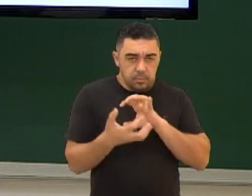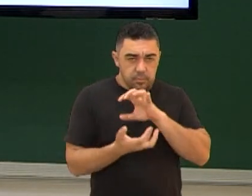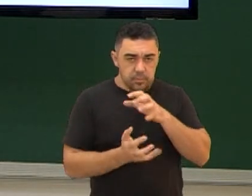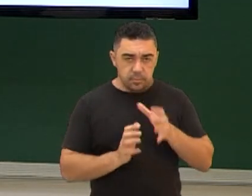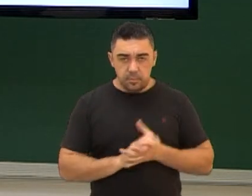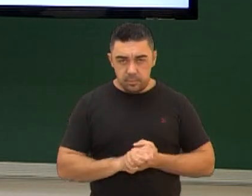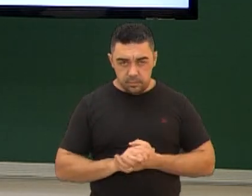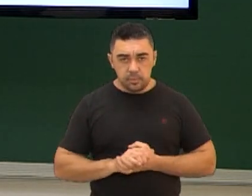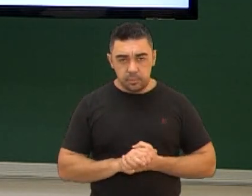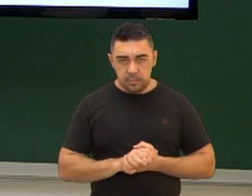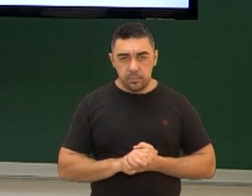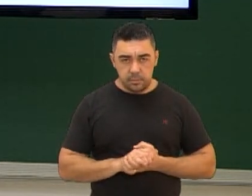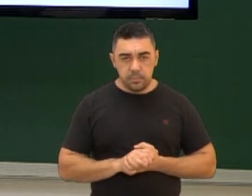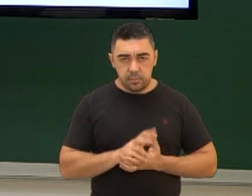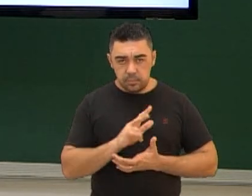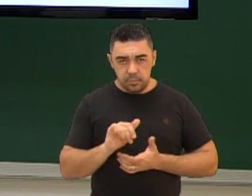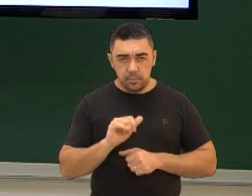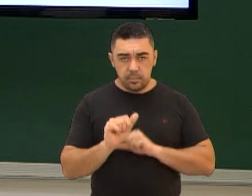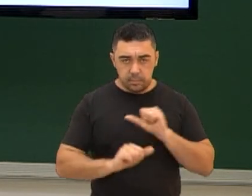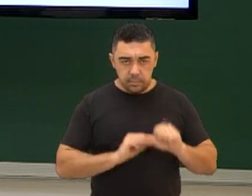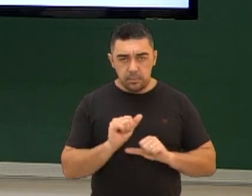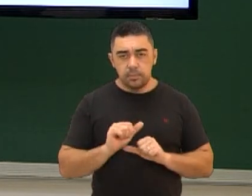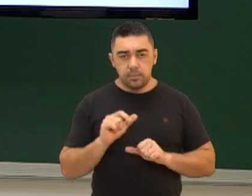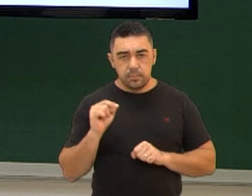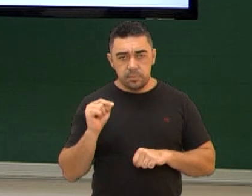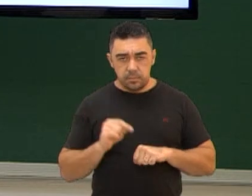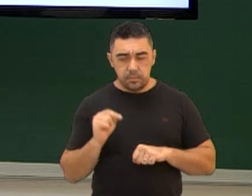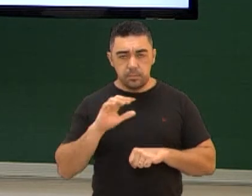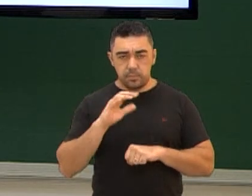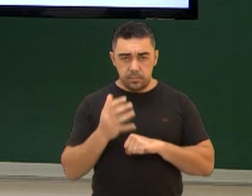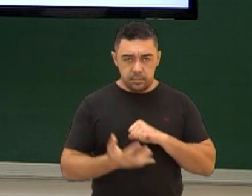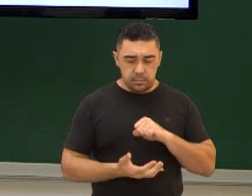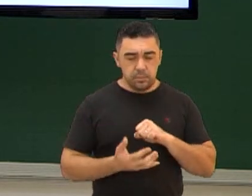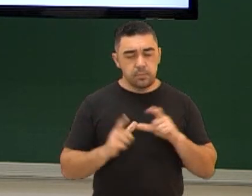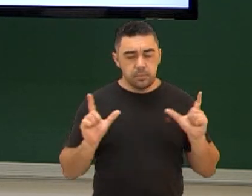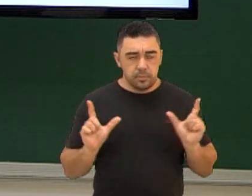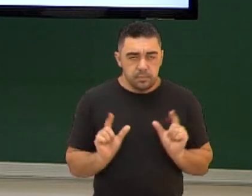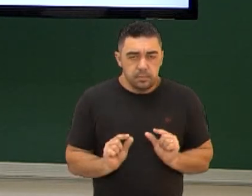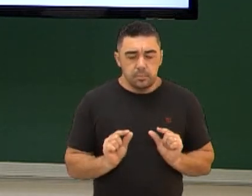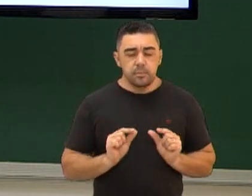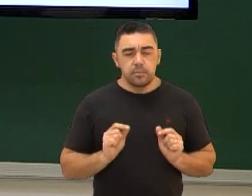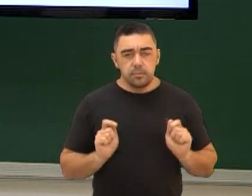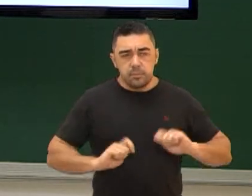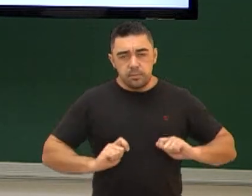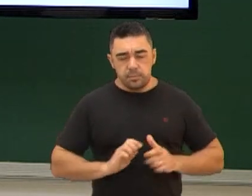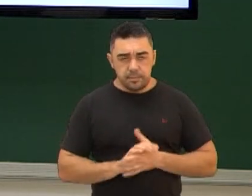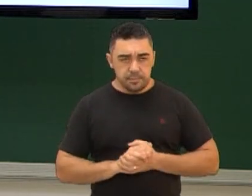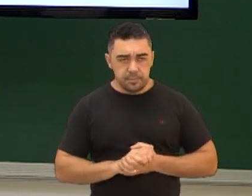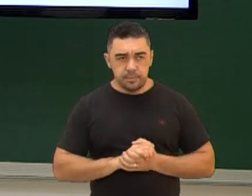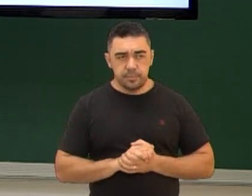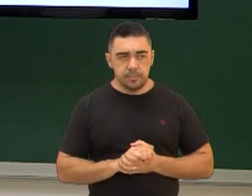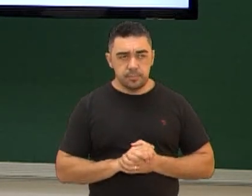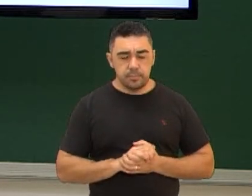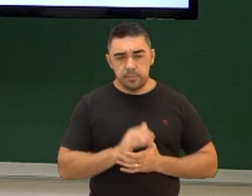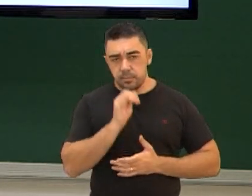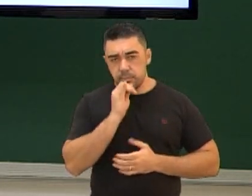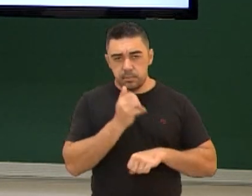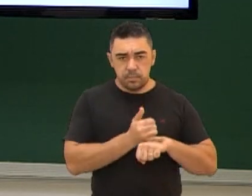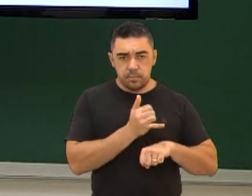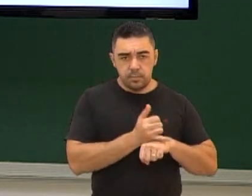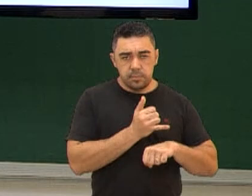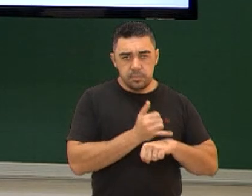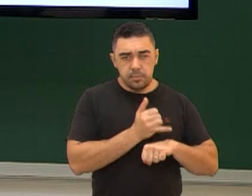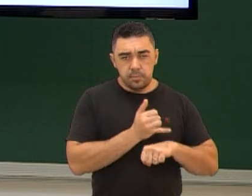Então o campo ele vai deformar quanto menor essa permissividade, tá? Os metais, por exemplo,